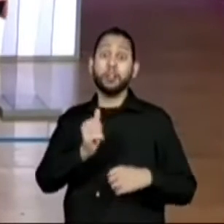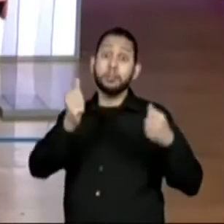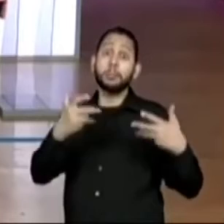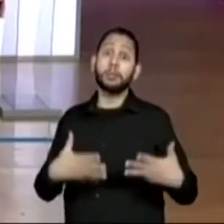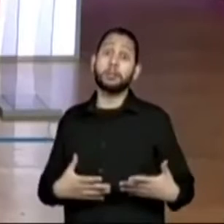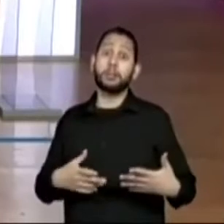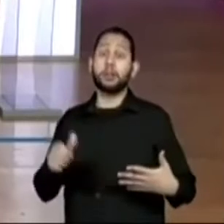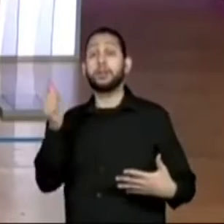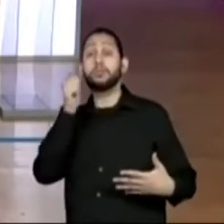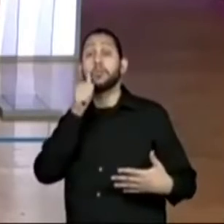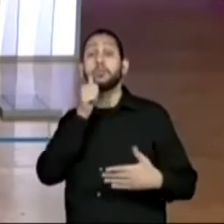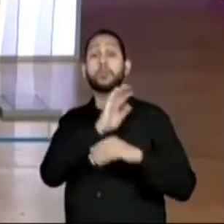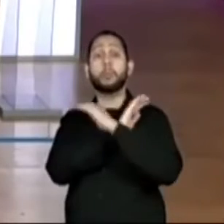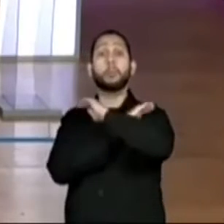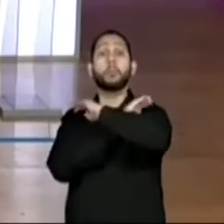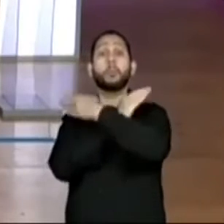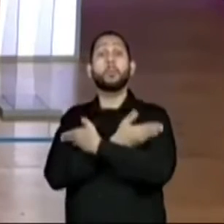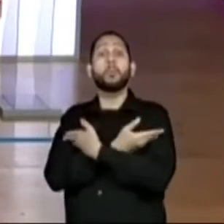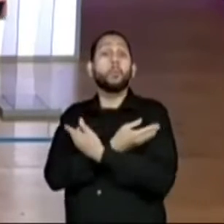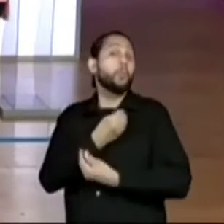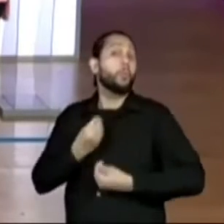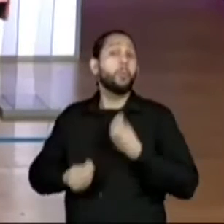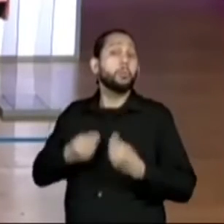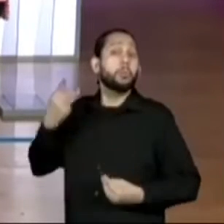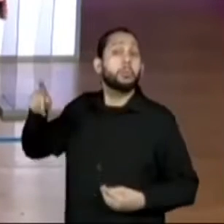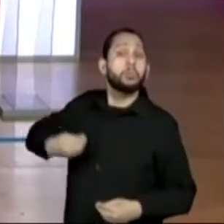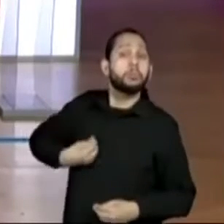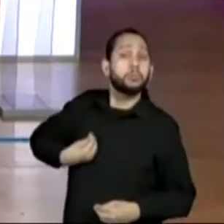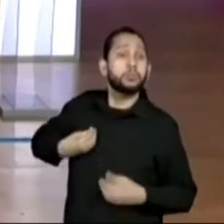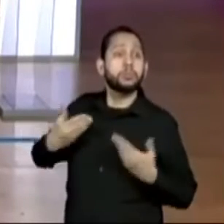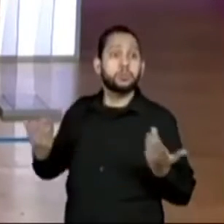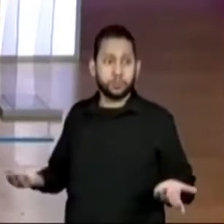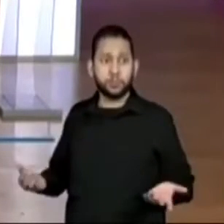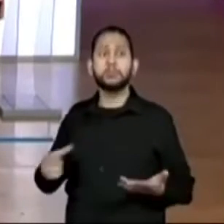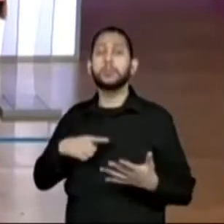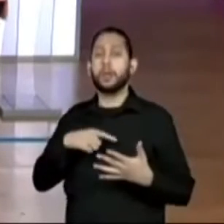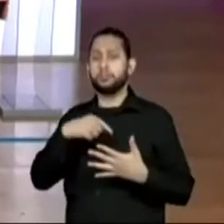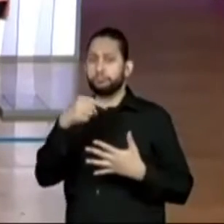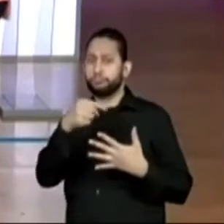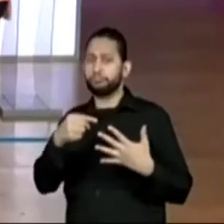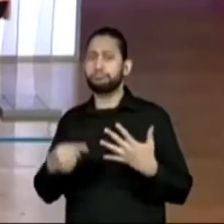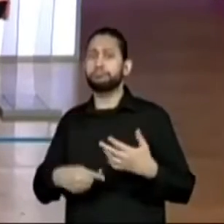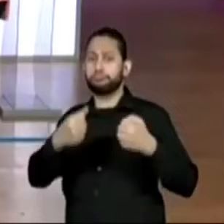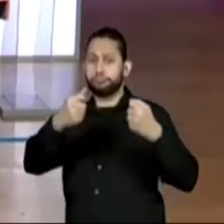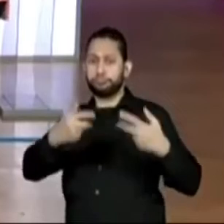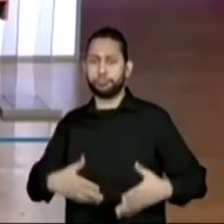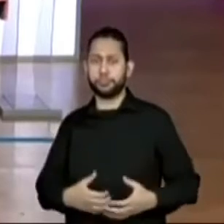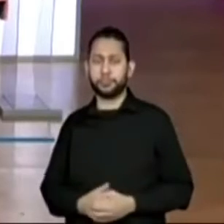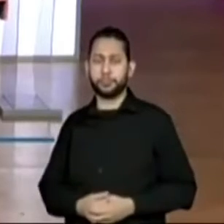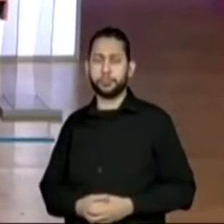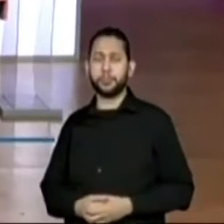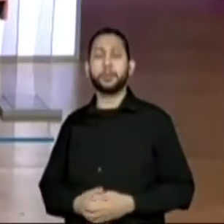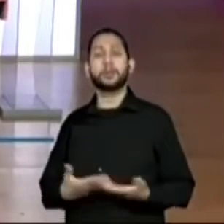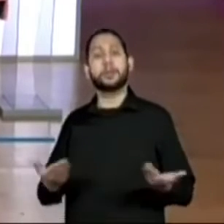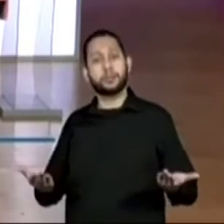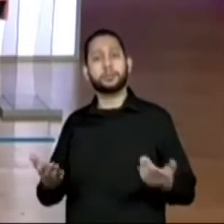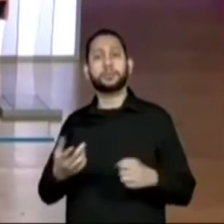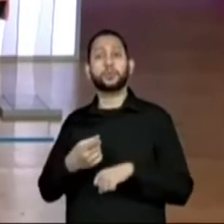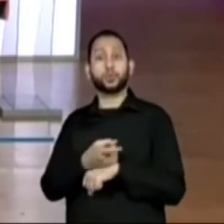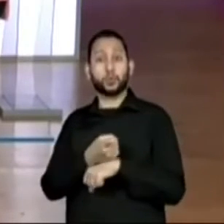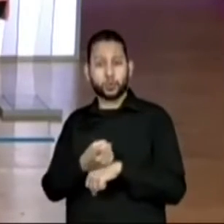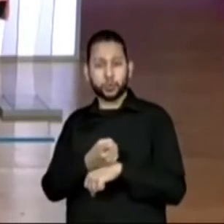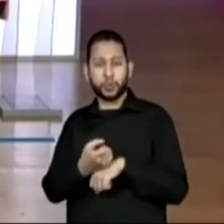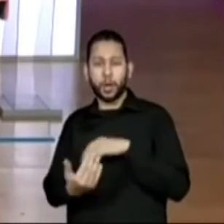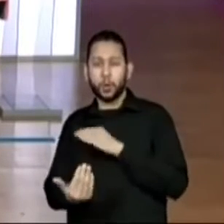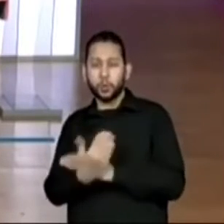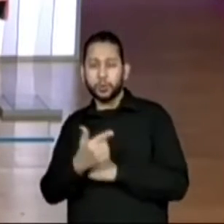ajuda a gente a imaginar um pouquinho melhor como que ela era, né? Sim. Então, os adjetivos, eles ajudam a gente a